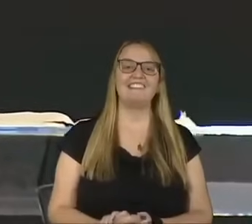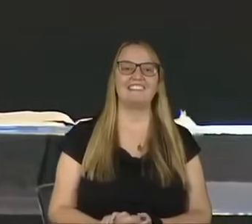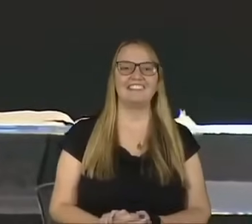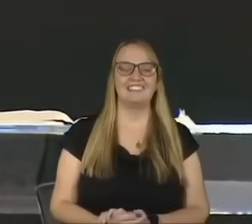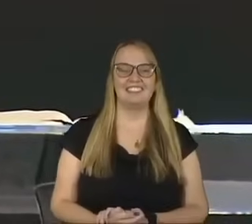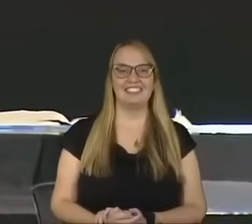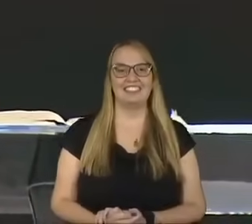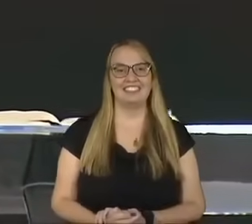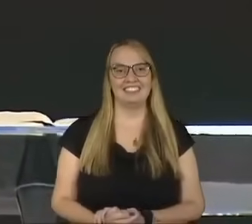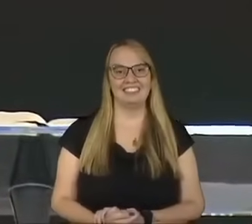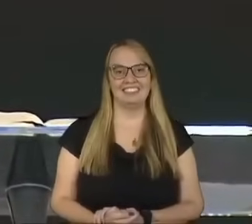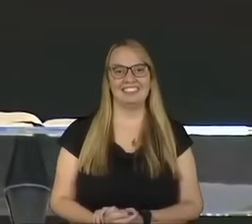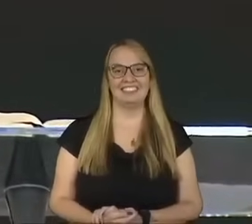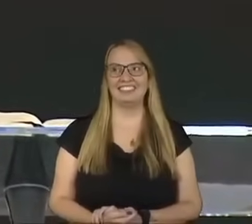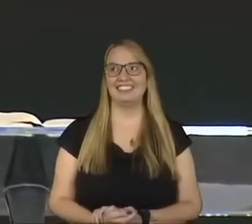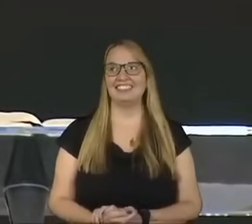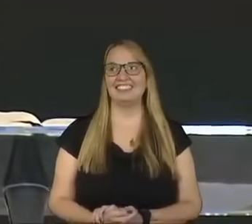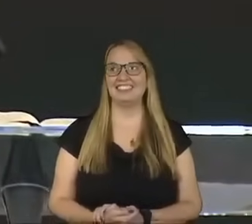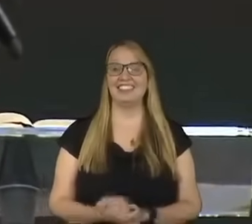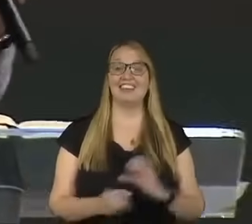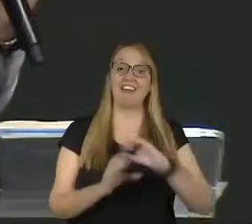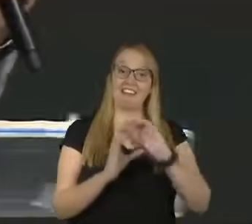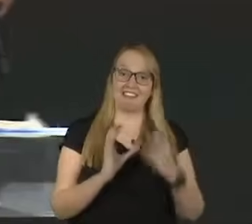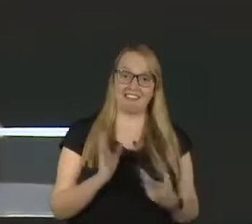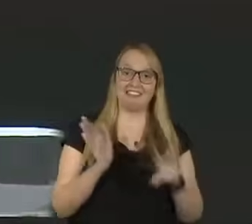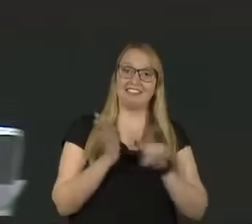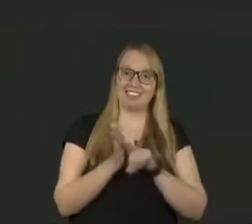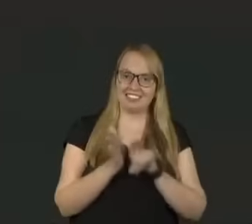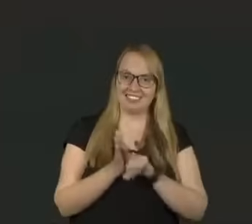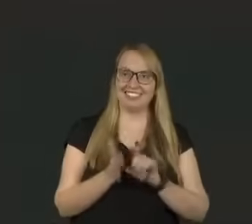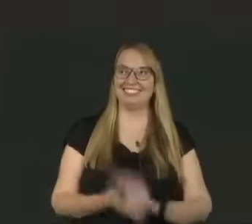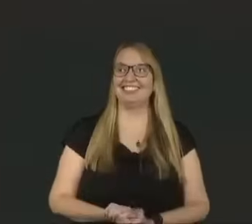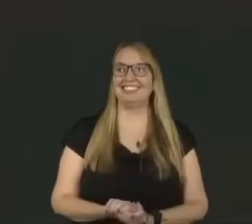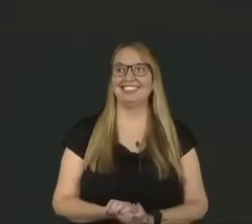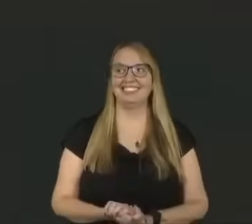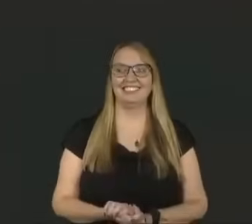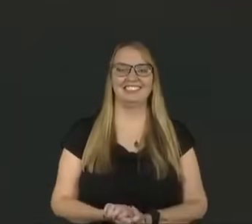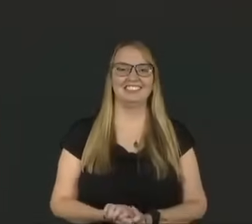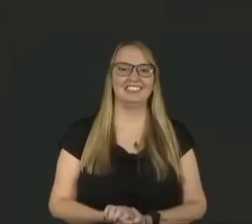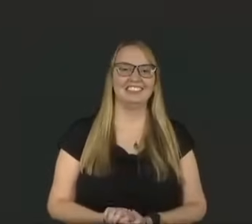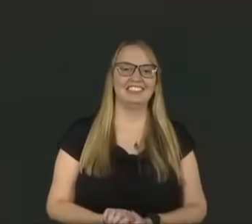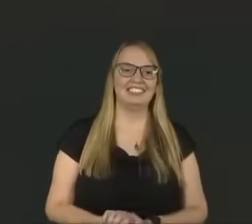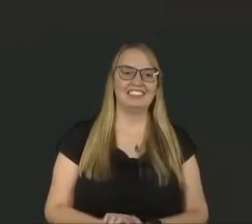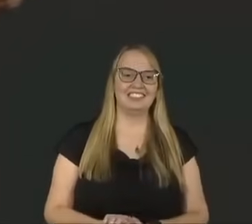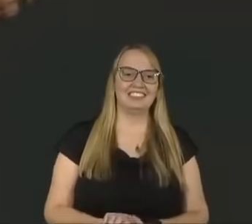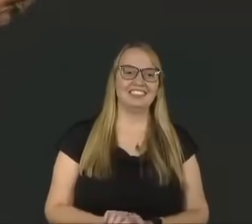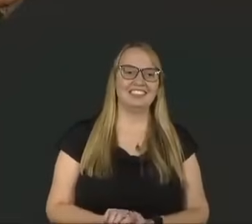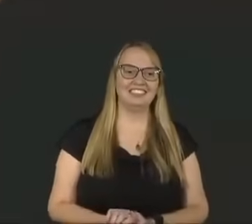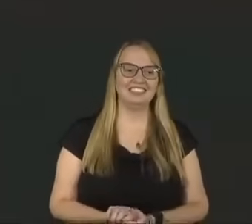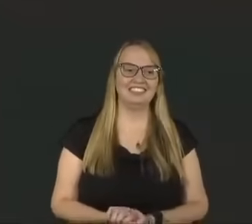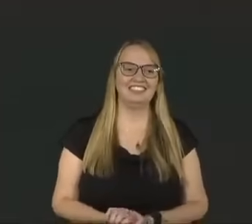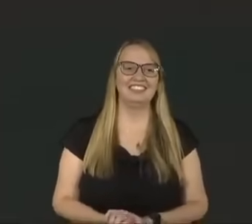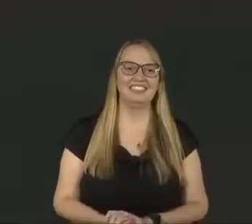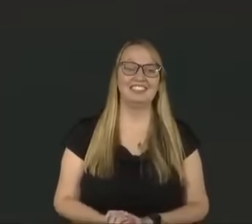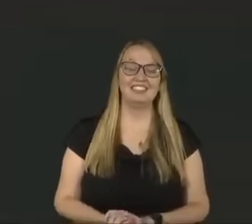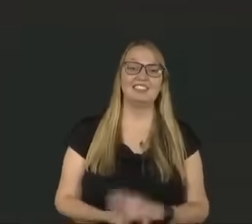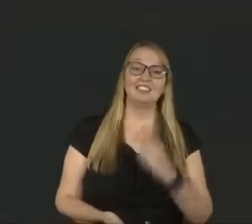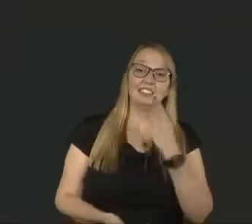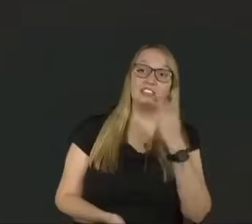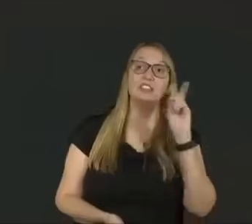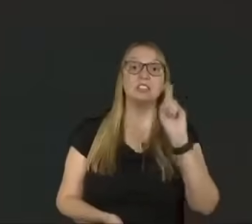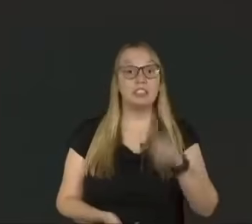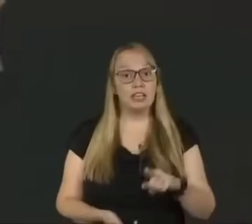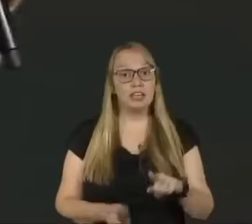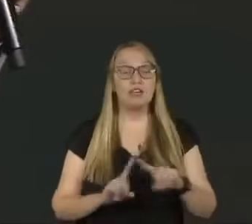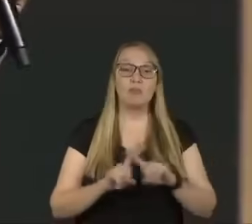quarto eu tô nas características negativas eu não tô dizendo que ninguém é isso eu tô te dizendo para você tomar